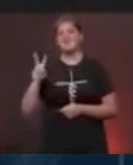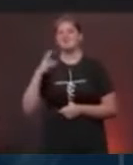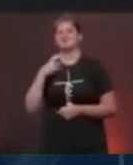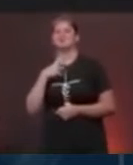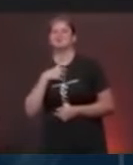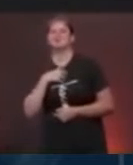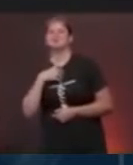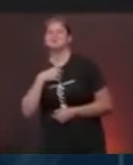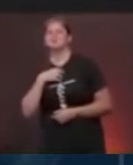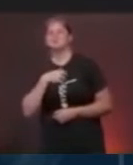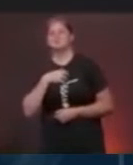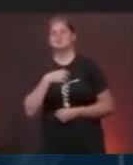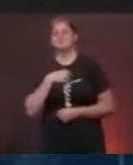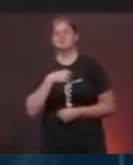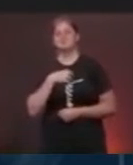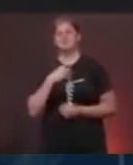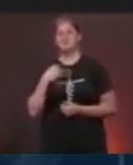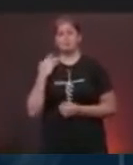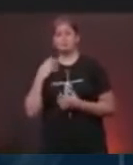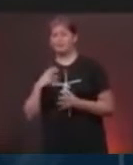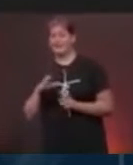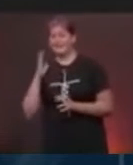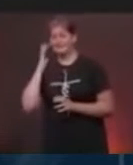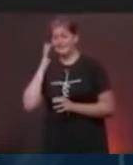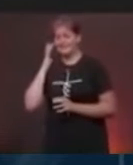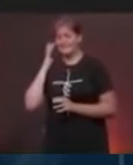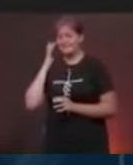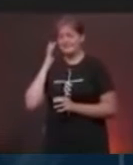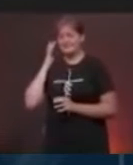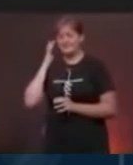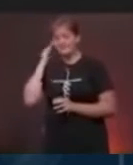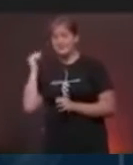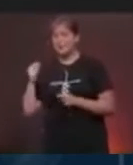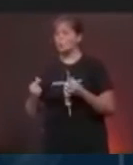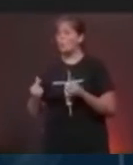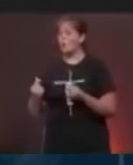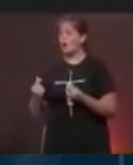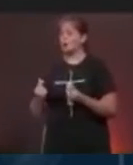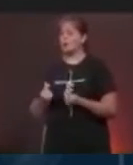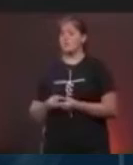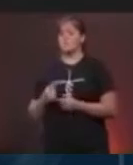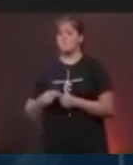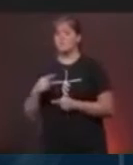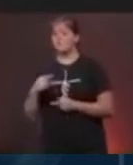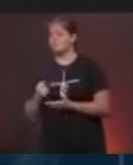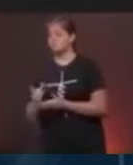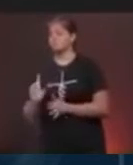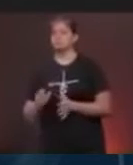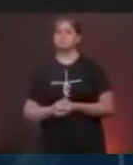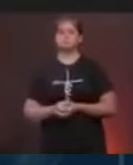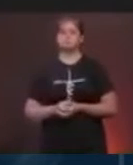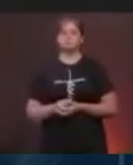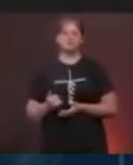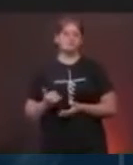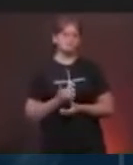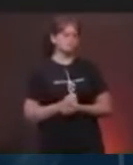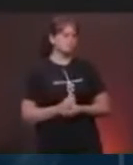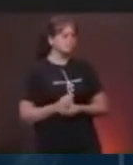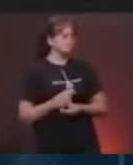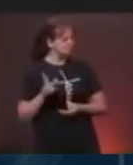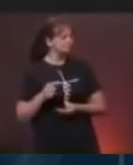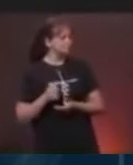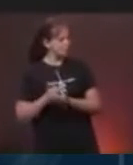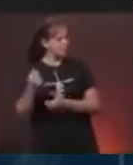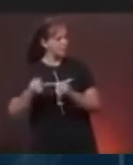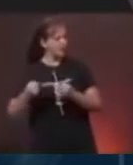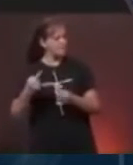Então eu não quero saber, até porque eu não vou comprar. Aí ele fala para mim assim: ô Cláudio, manda buscar o carro que eu vou dar